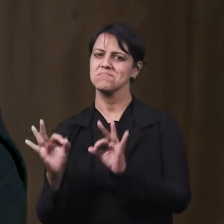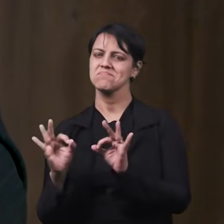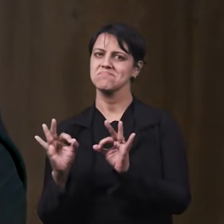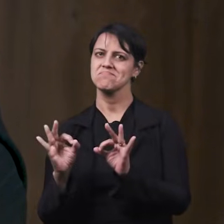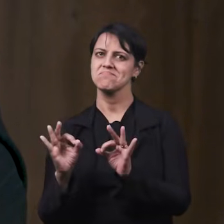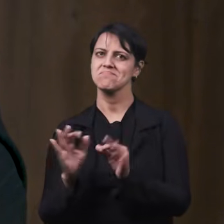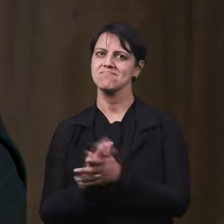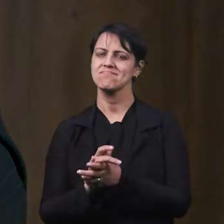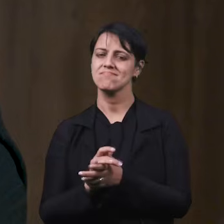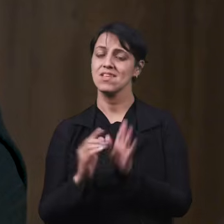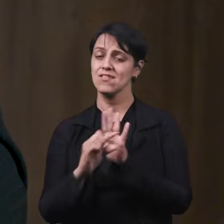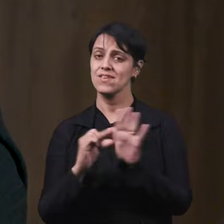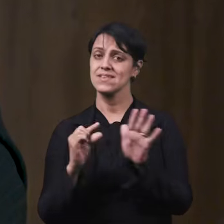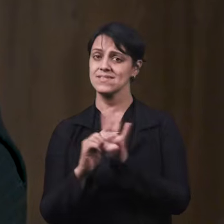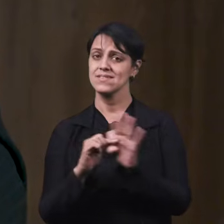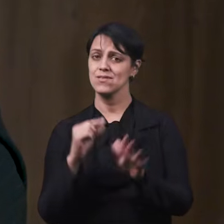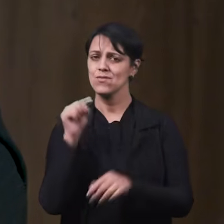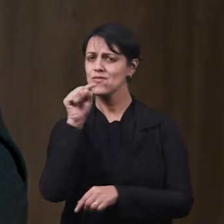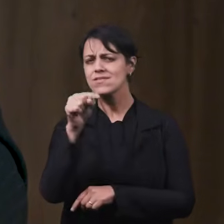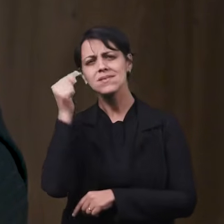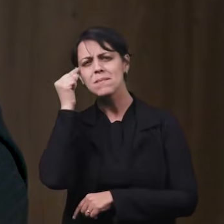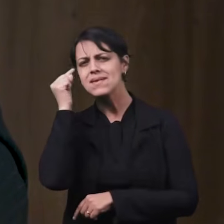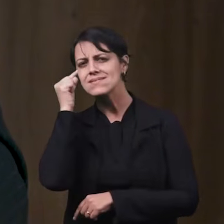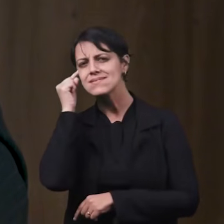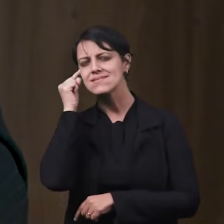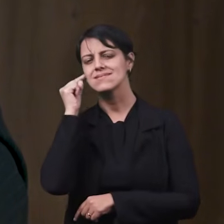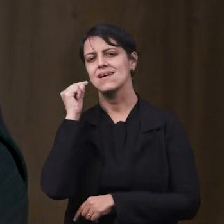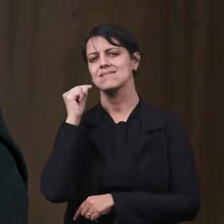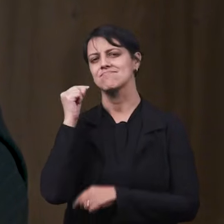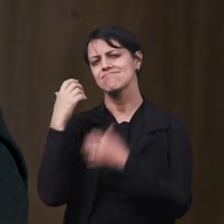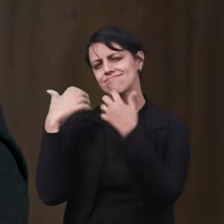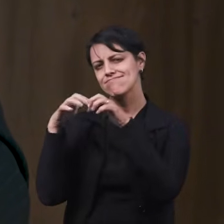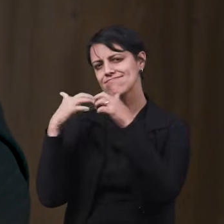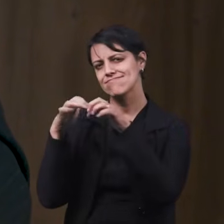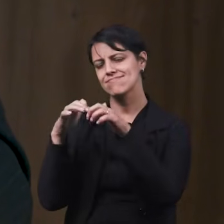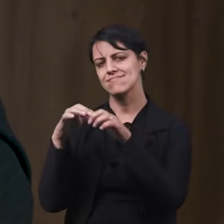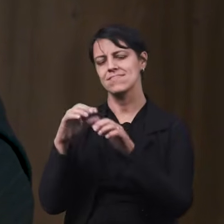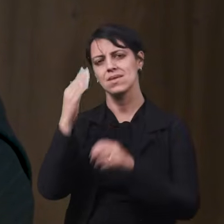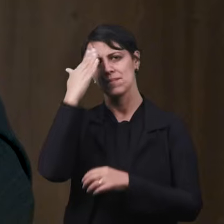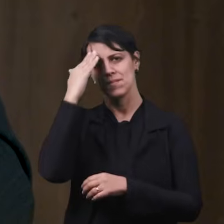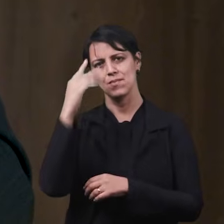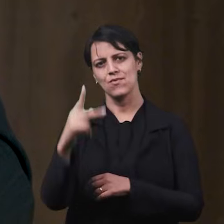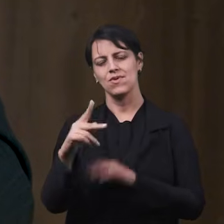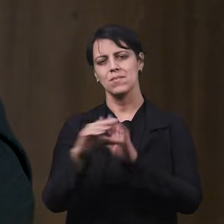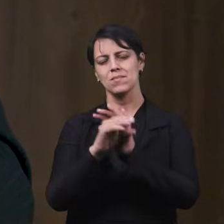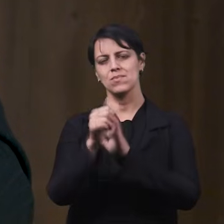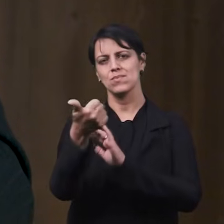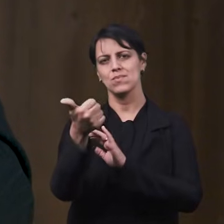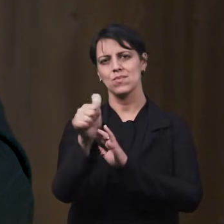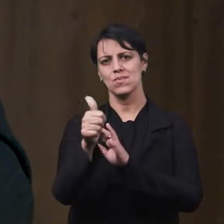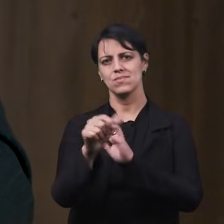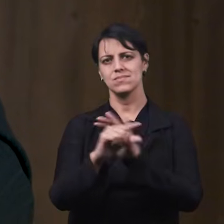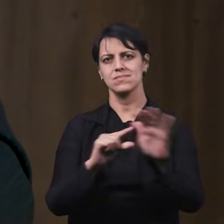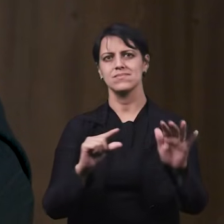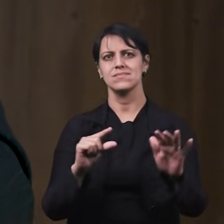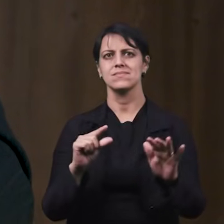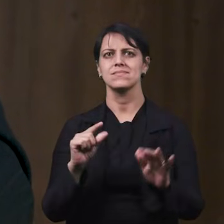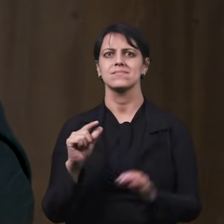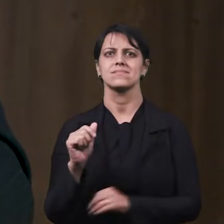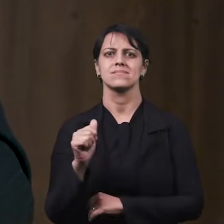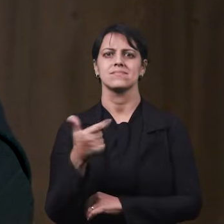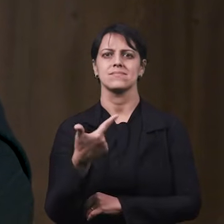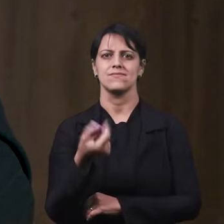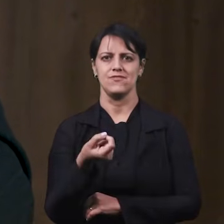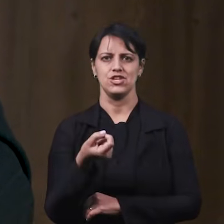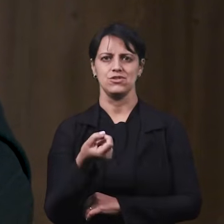eu quero deixar ainda um versículo para a sua meditação, que está em Provérbios, capítulo 11, o verso é